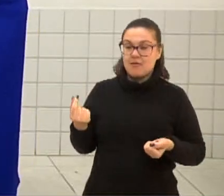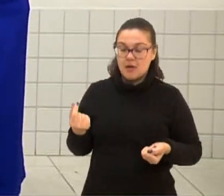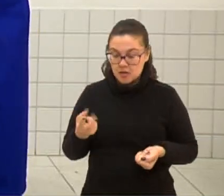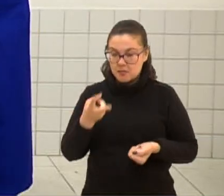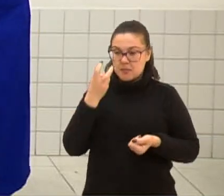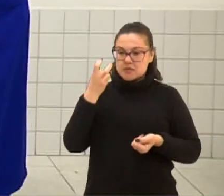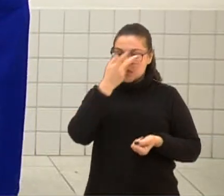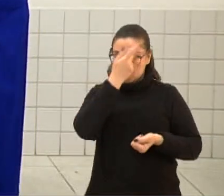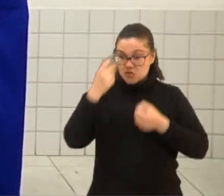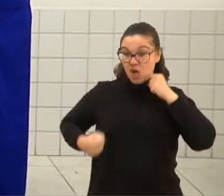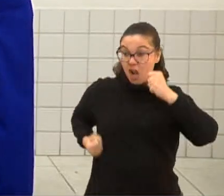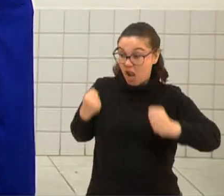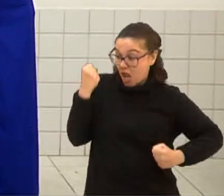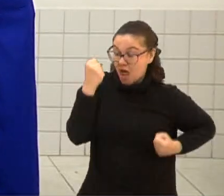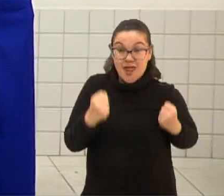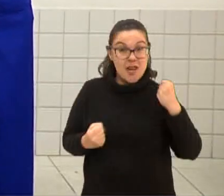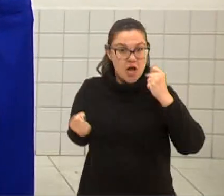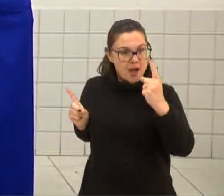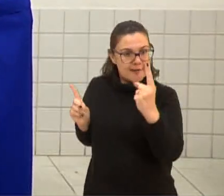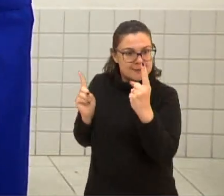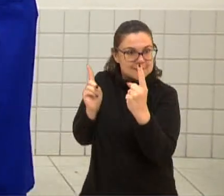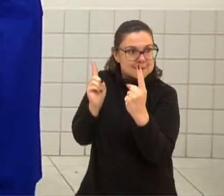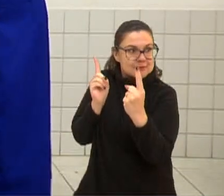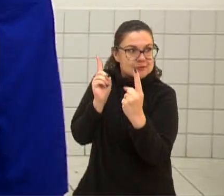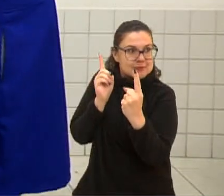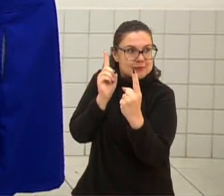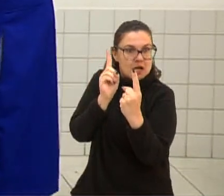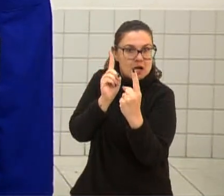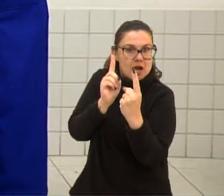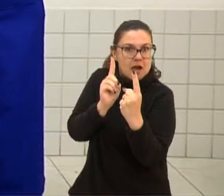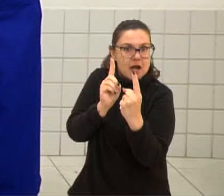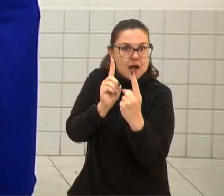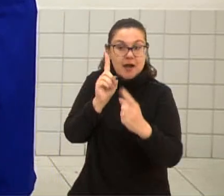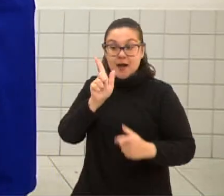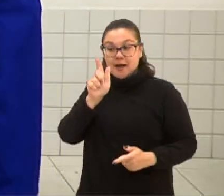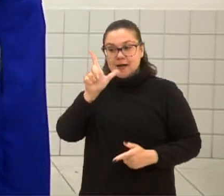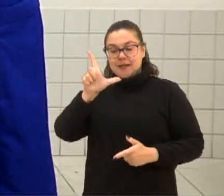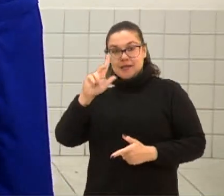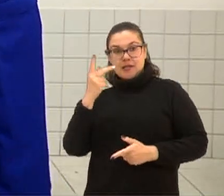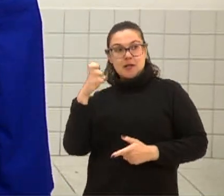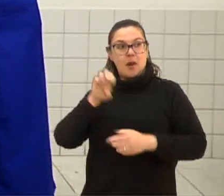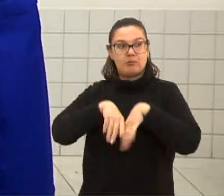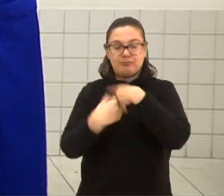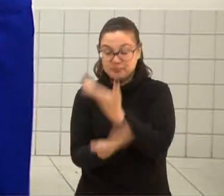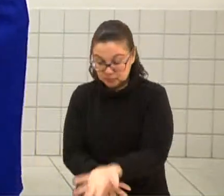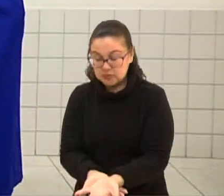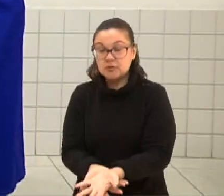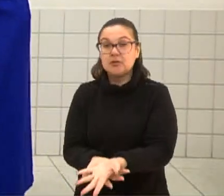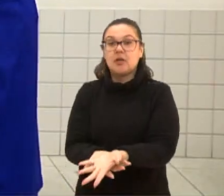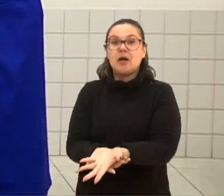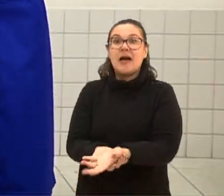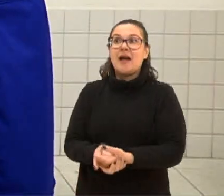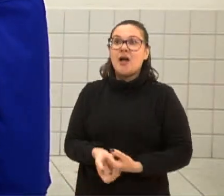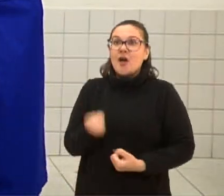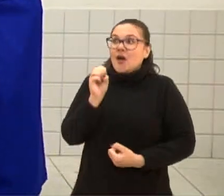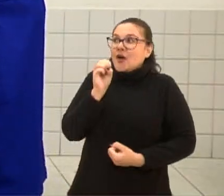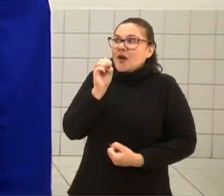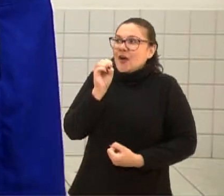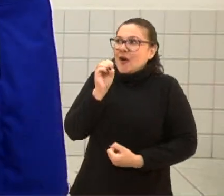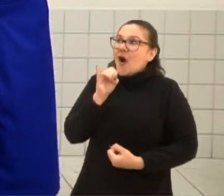percebe alguém correndo em sua direção. Guilhermina Frist tropeça e grita: